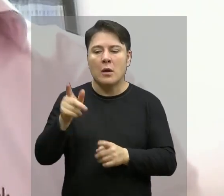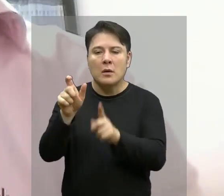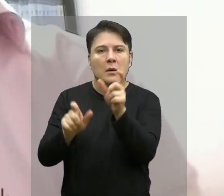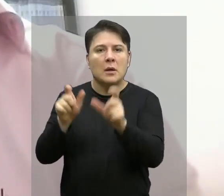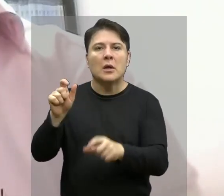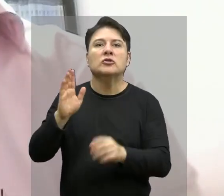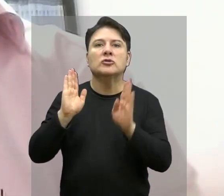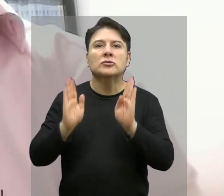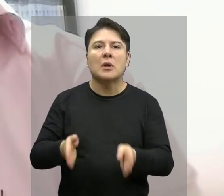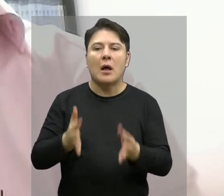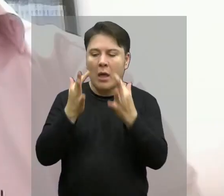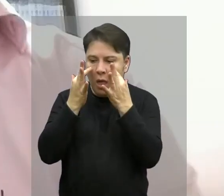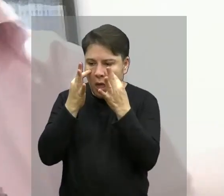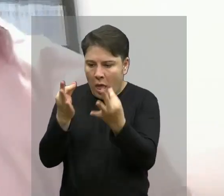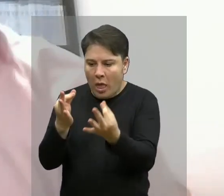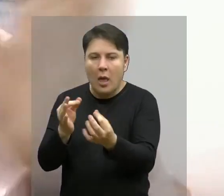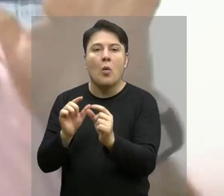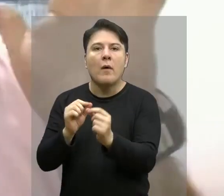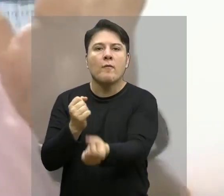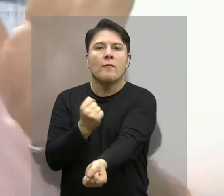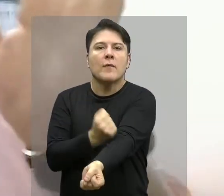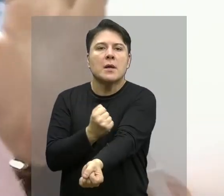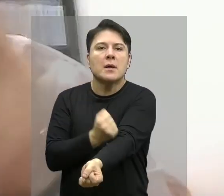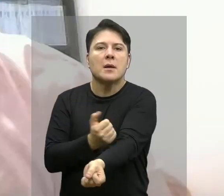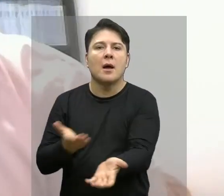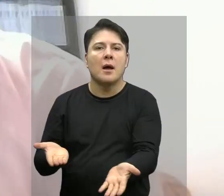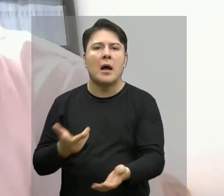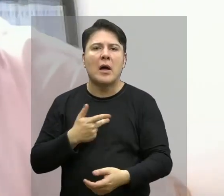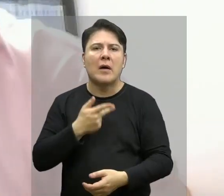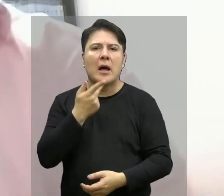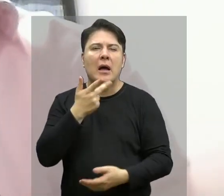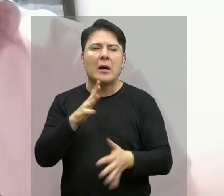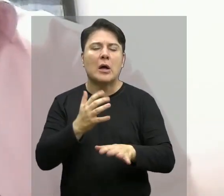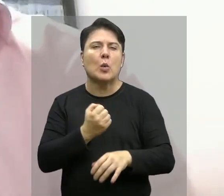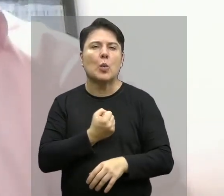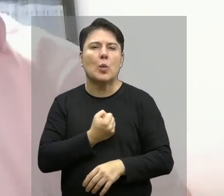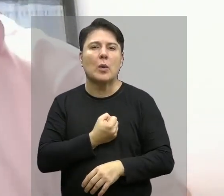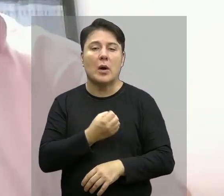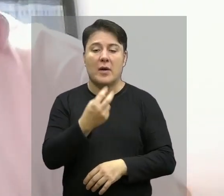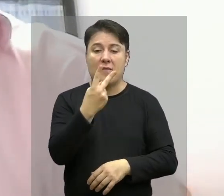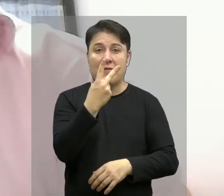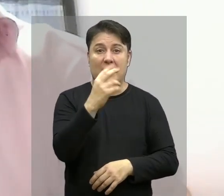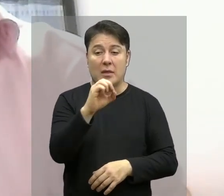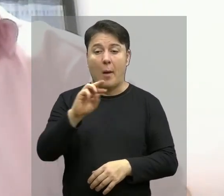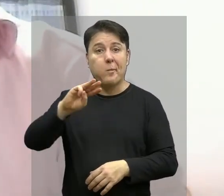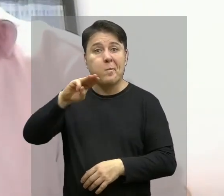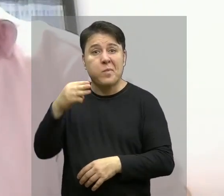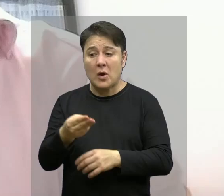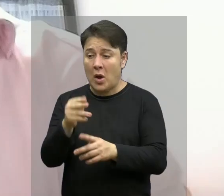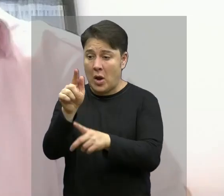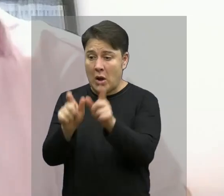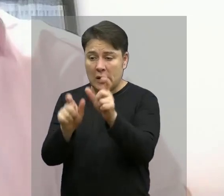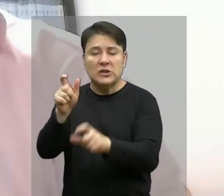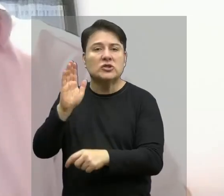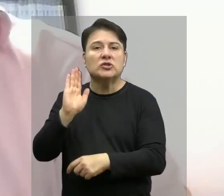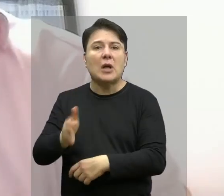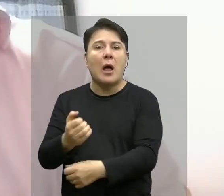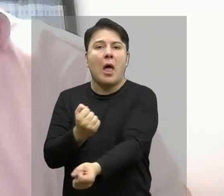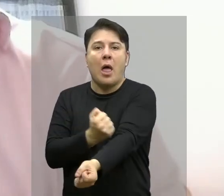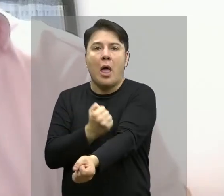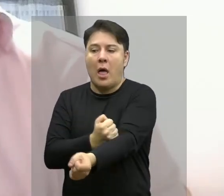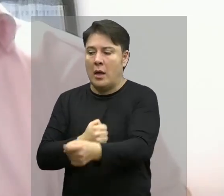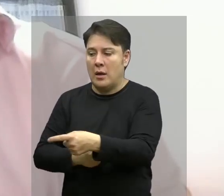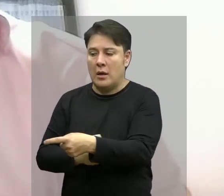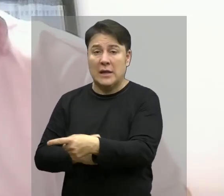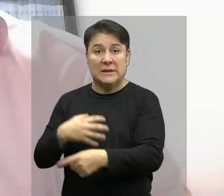são dependentes do jogo, vou falar qualquer número aqui aproximado, 20 milhões de brasileiros têm a dependência, não